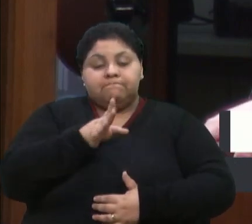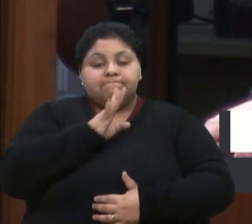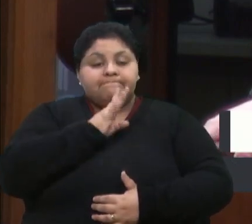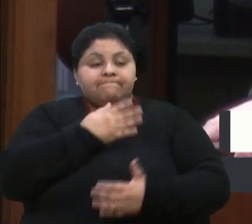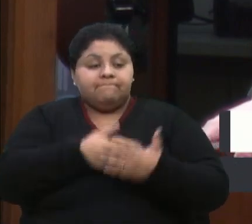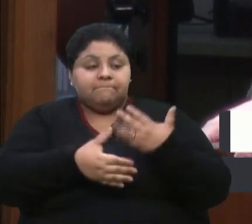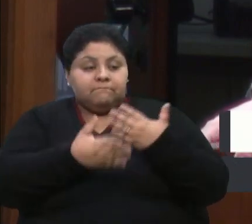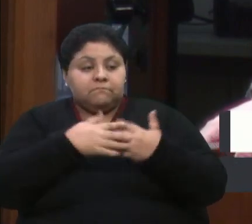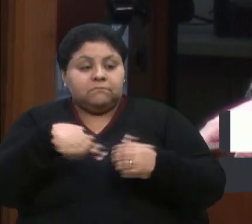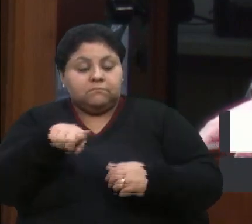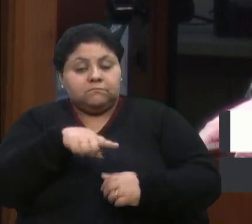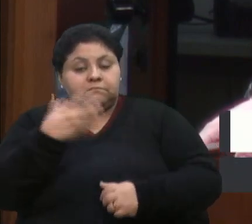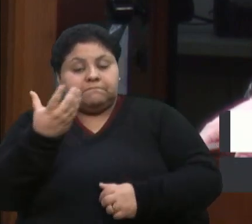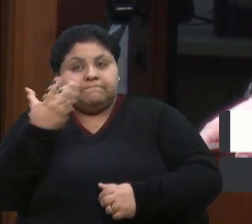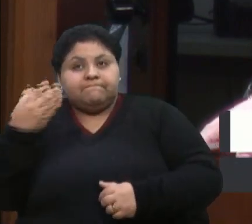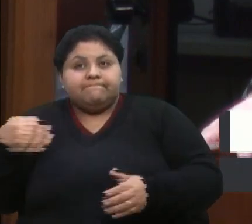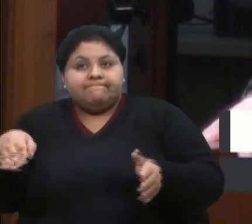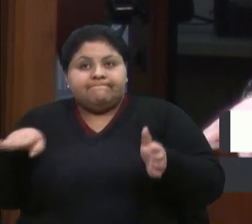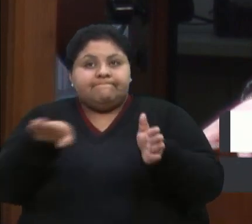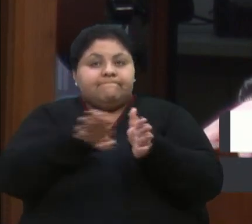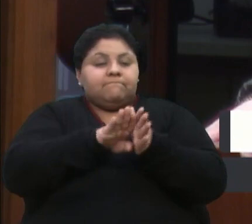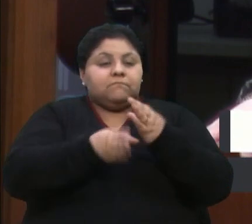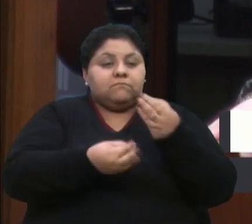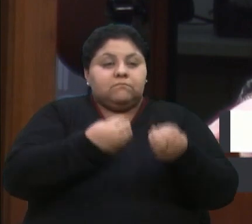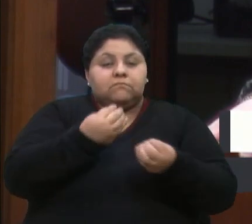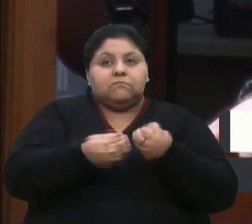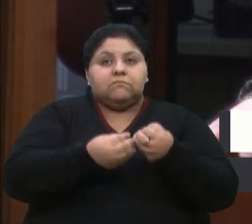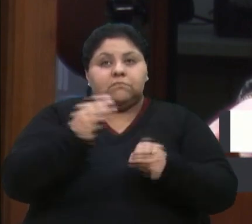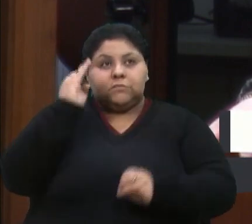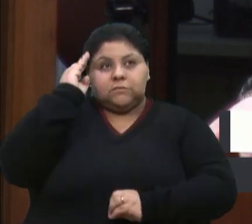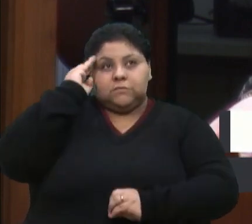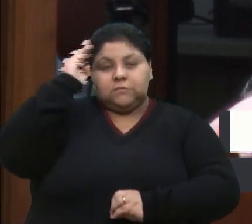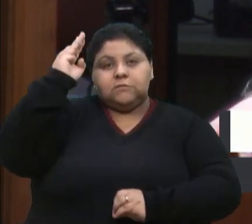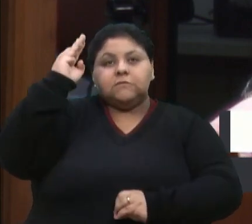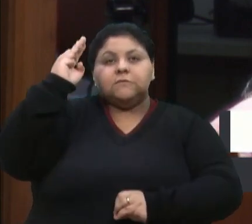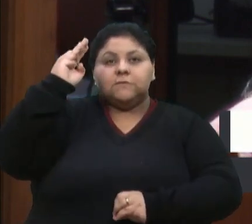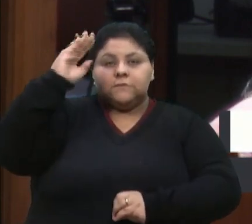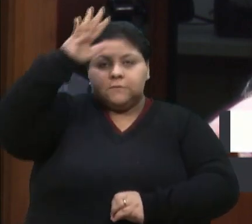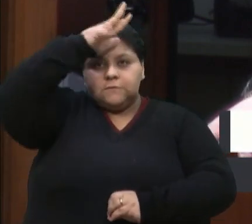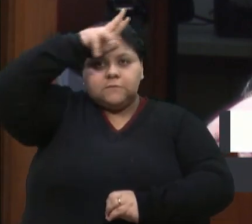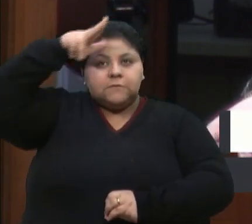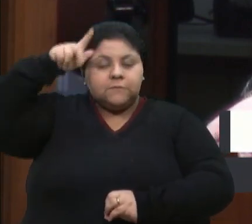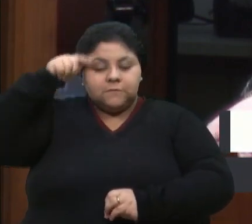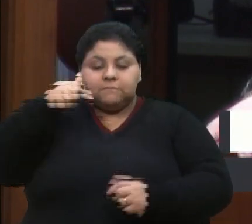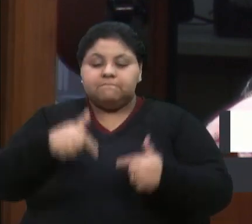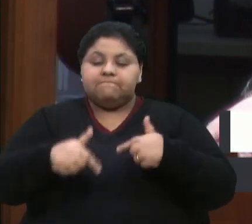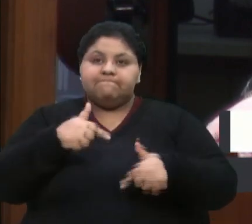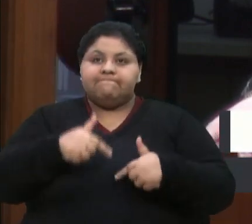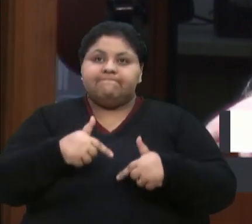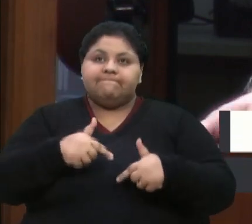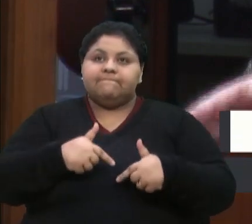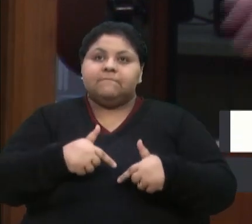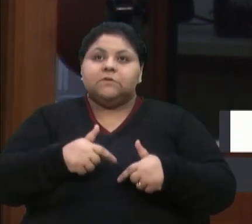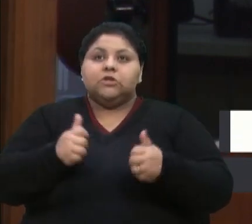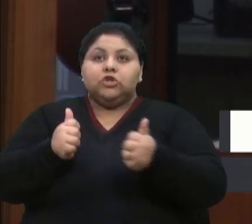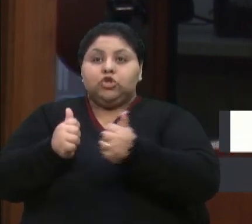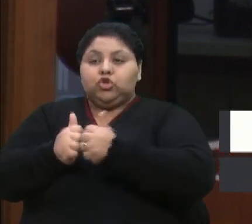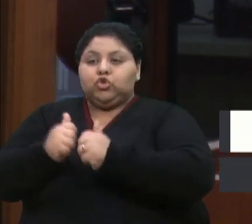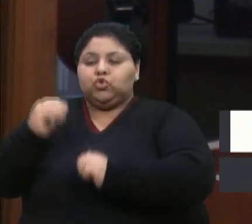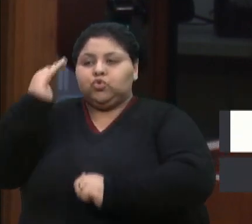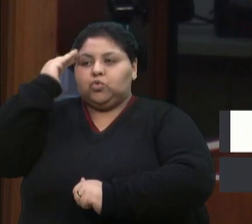gente quer trazer um pouco da maneira que a guarda municipal atua referente à guarda escolar. Então,